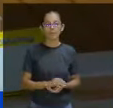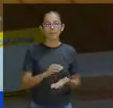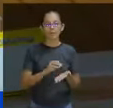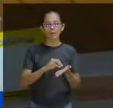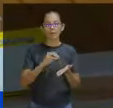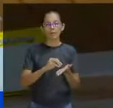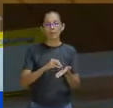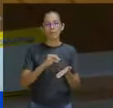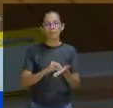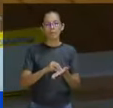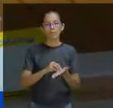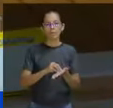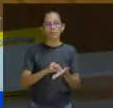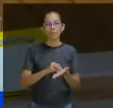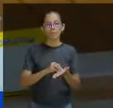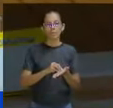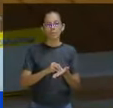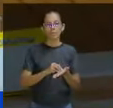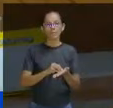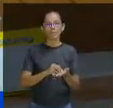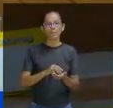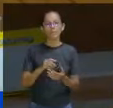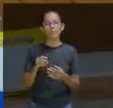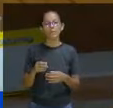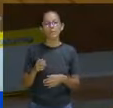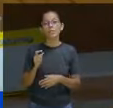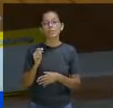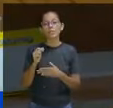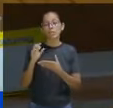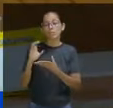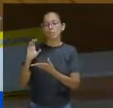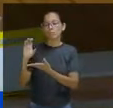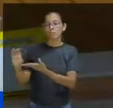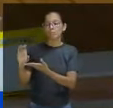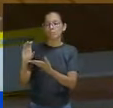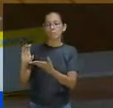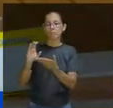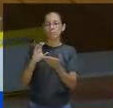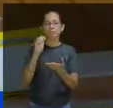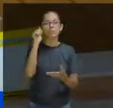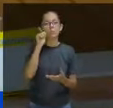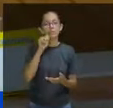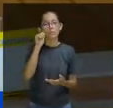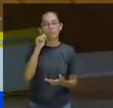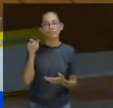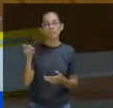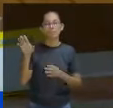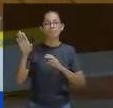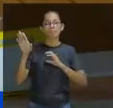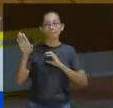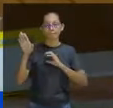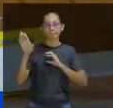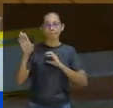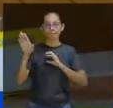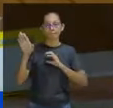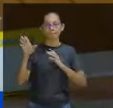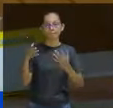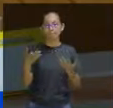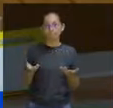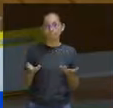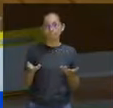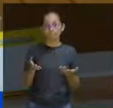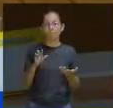valores destinados a candidaturas femininas. E isso é uma falha muito grave, uma falha muito séria, que compromete de